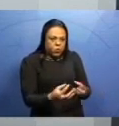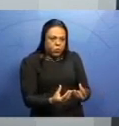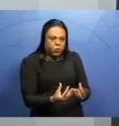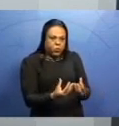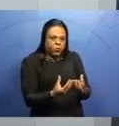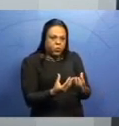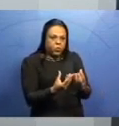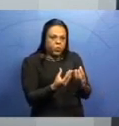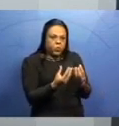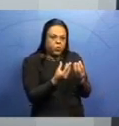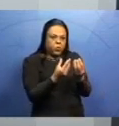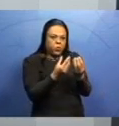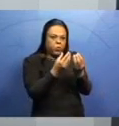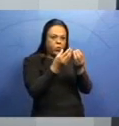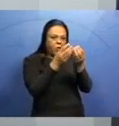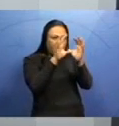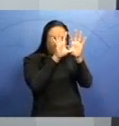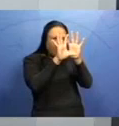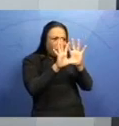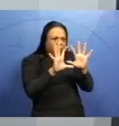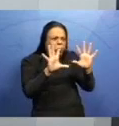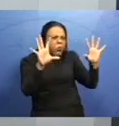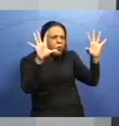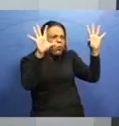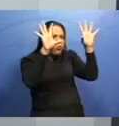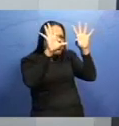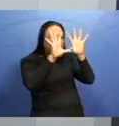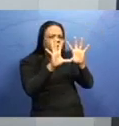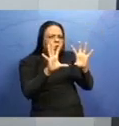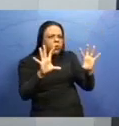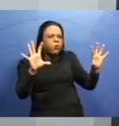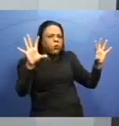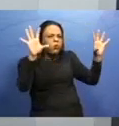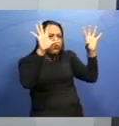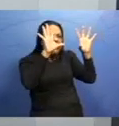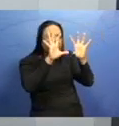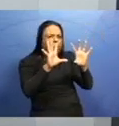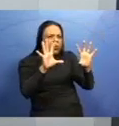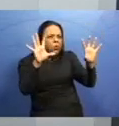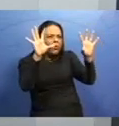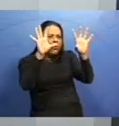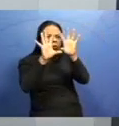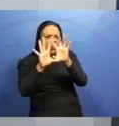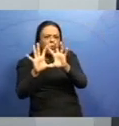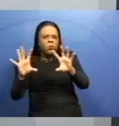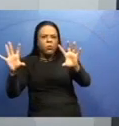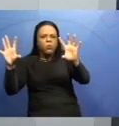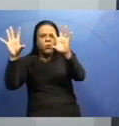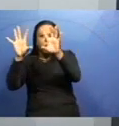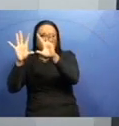nuvens e nevoeiros. Aqui ocorre o processo de condensação.